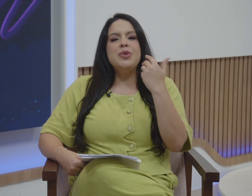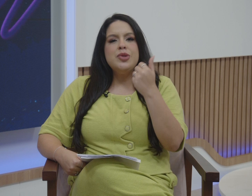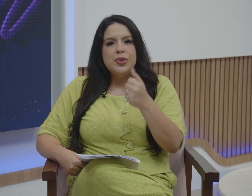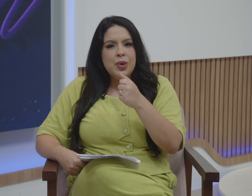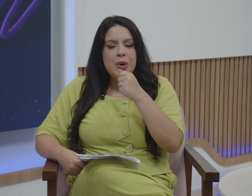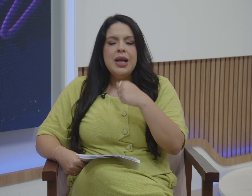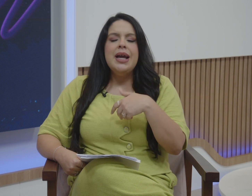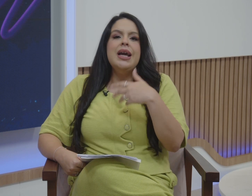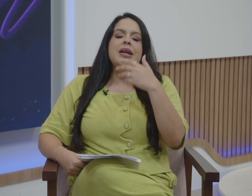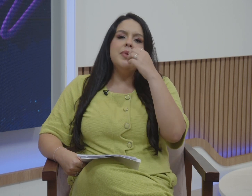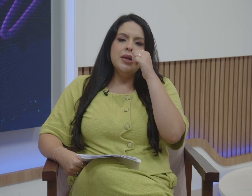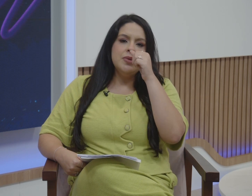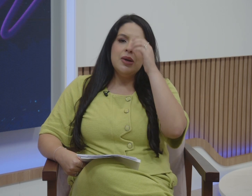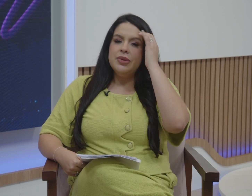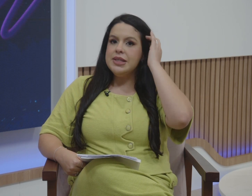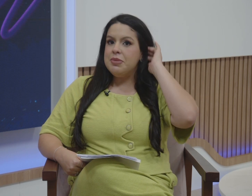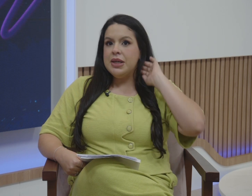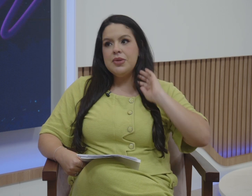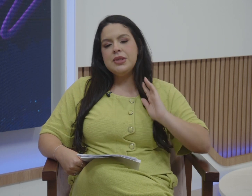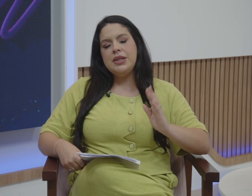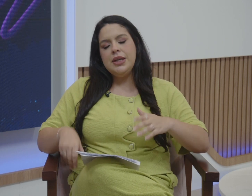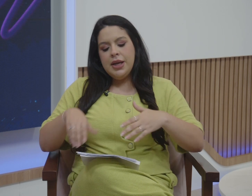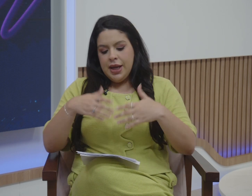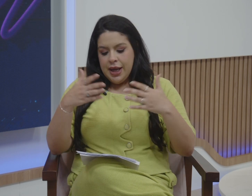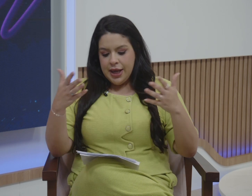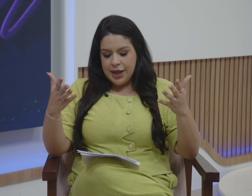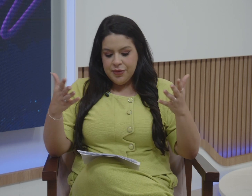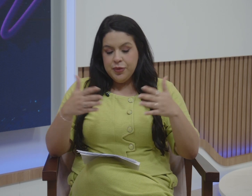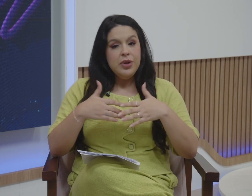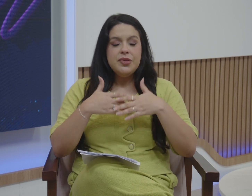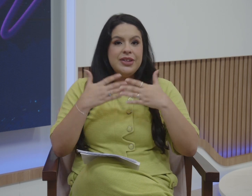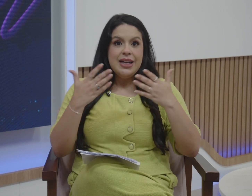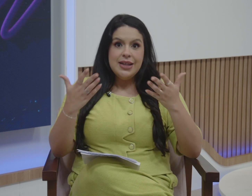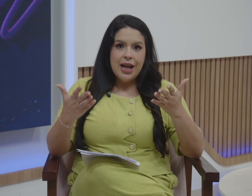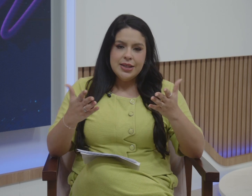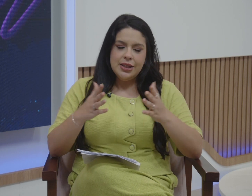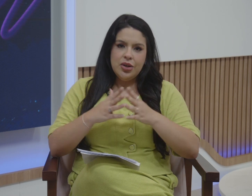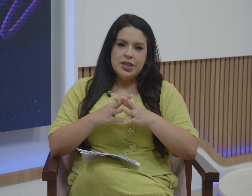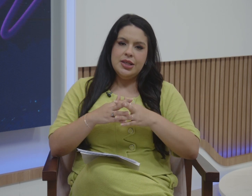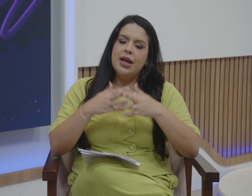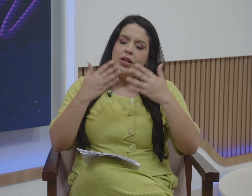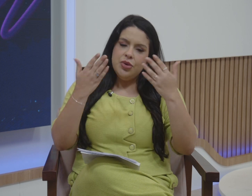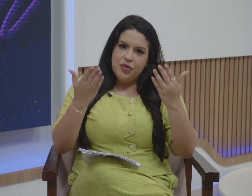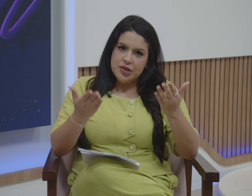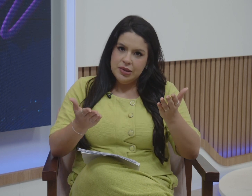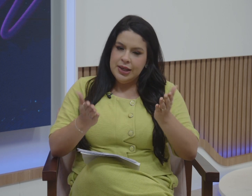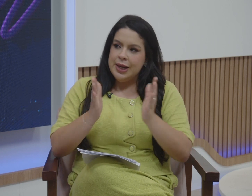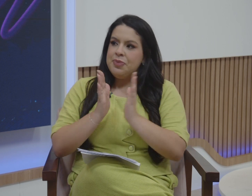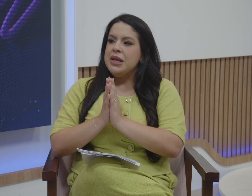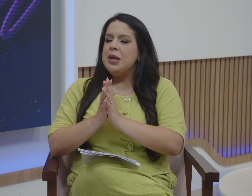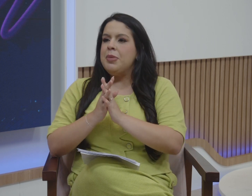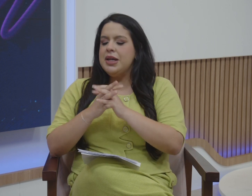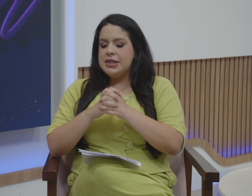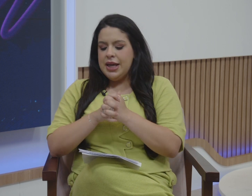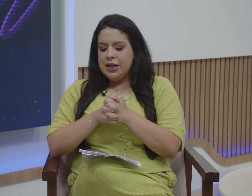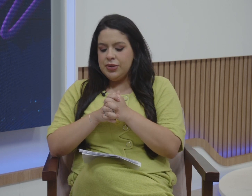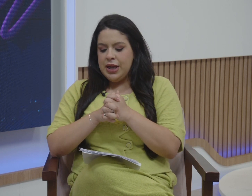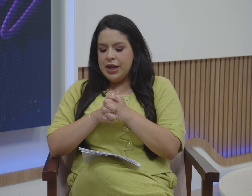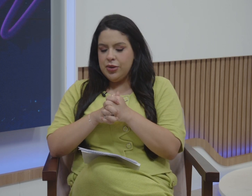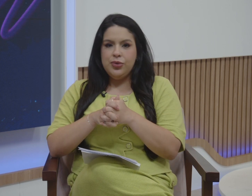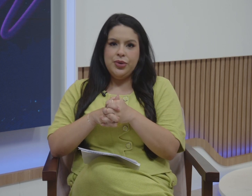a gente se emocionou, relembrando os acontecimentos que, umas fatalidades aqui da nossa cidade, o edifício Andréa,